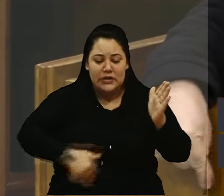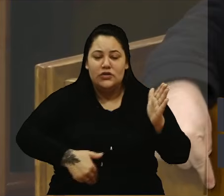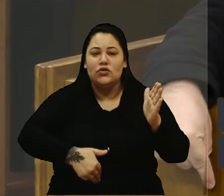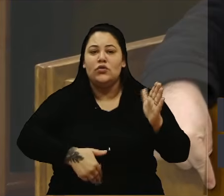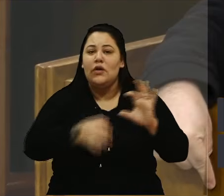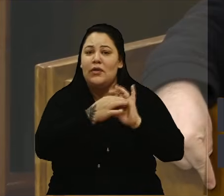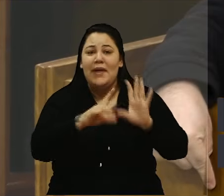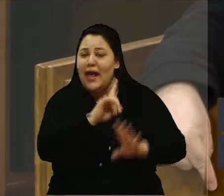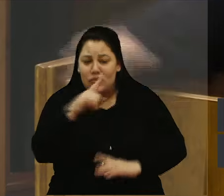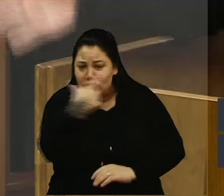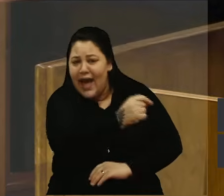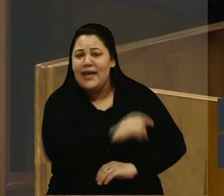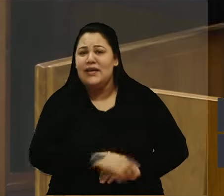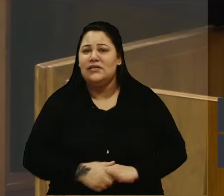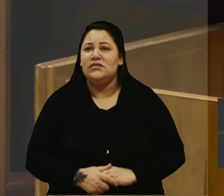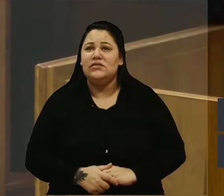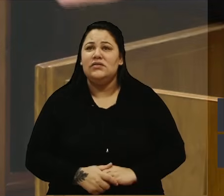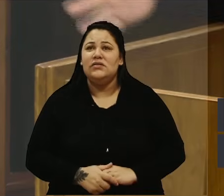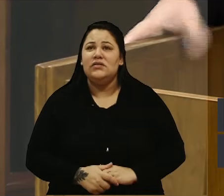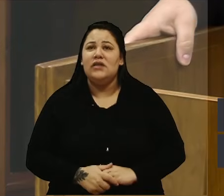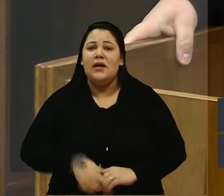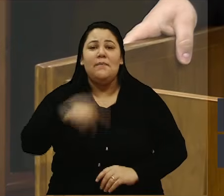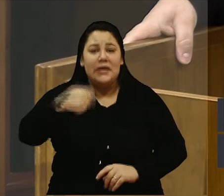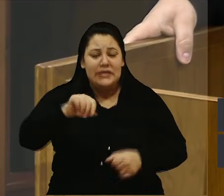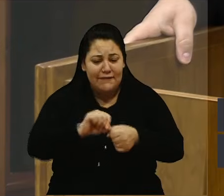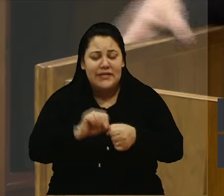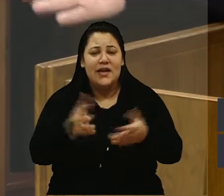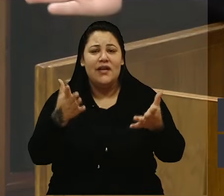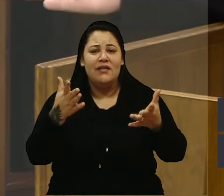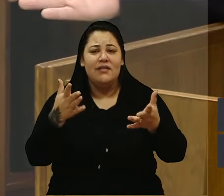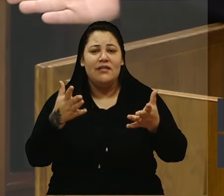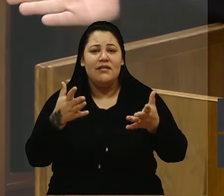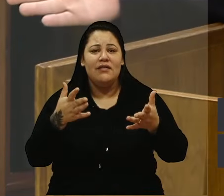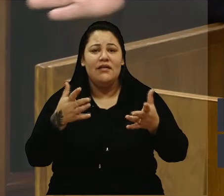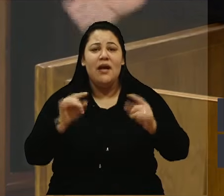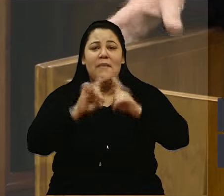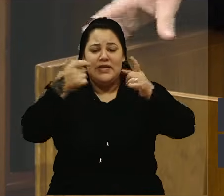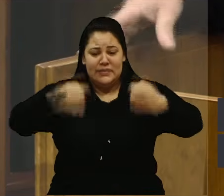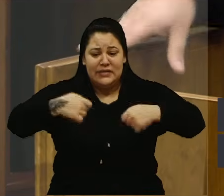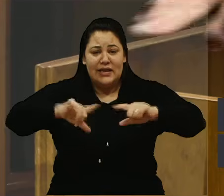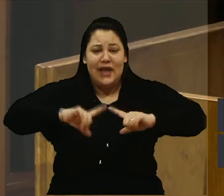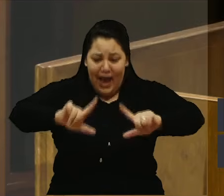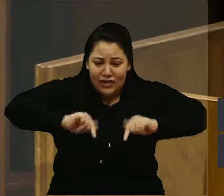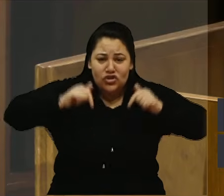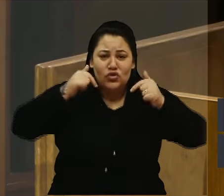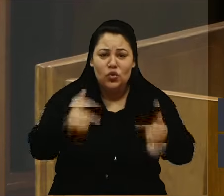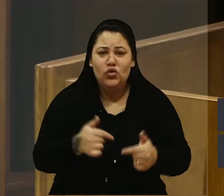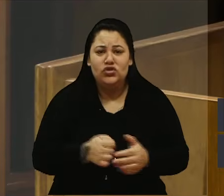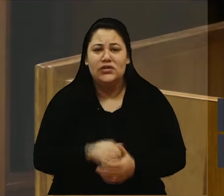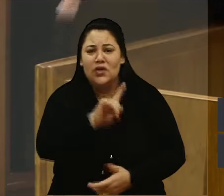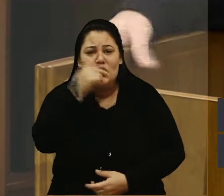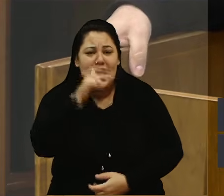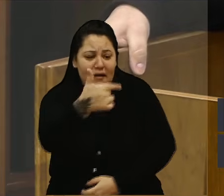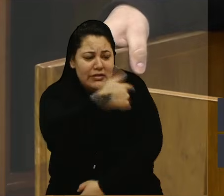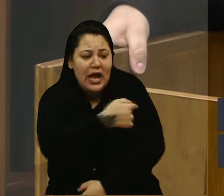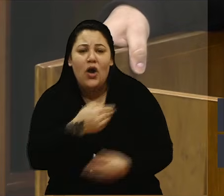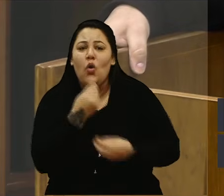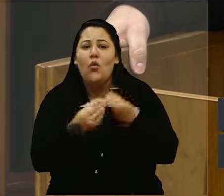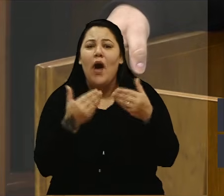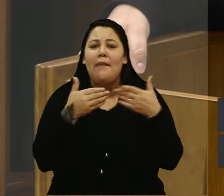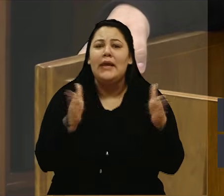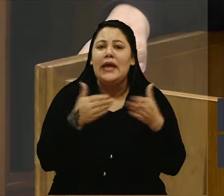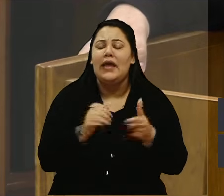sai de lá. É isso que tem que fazer, poxa vida. Mas tem que ter iniciativa. Se não consegue se vacinar, como é que nós vamos abrir os